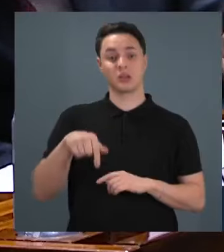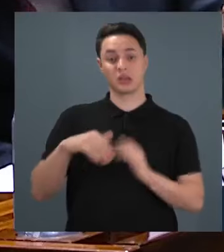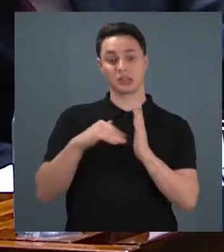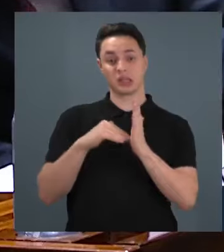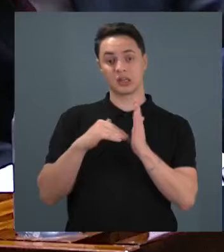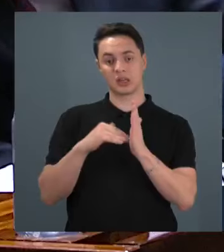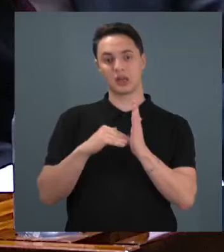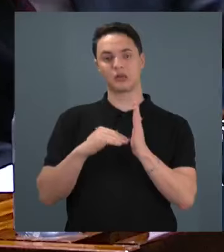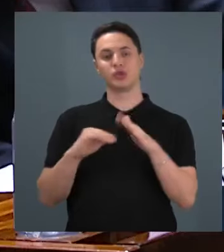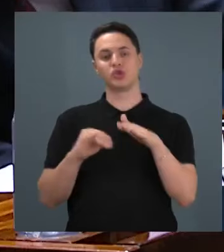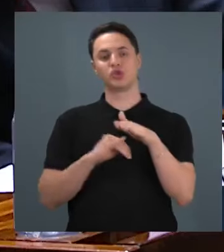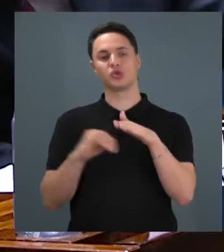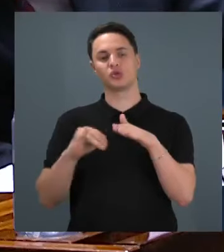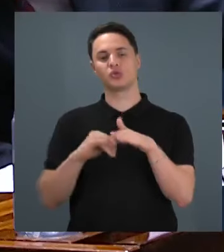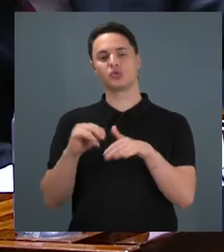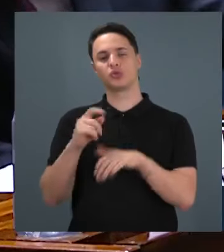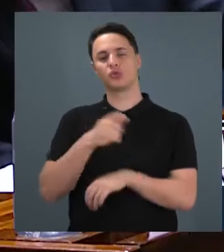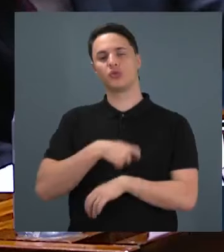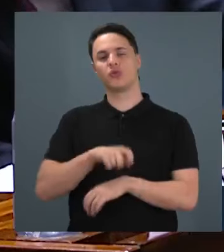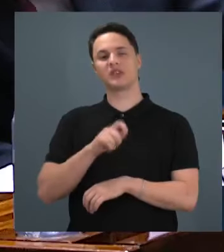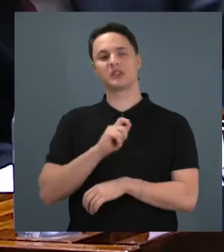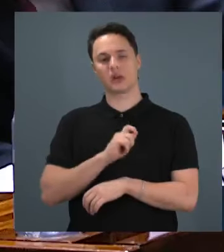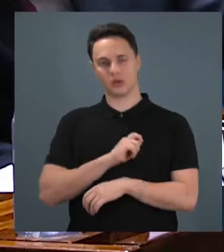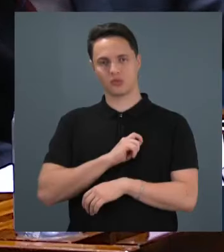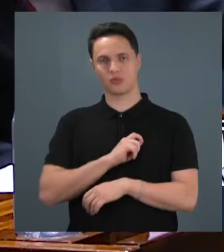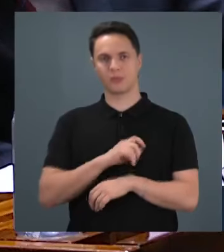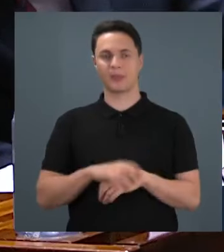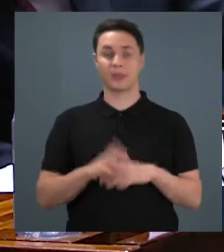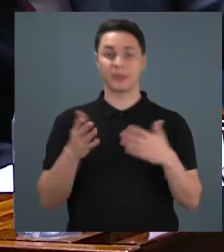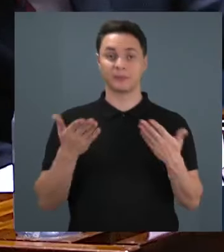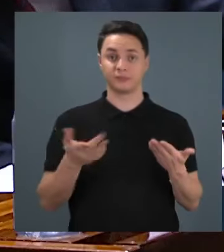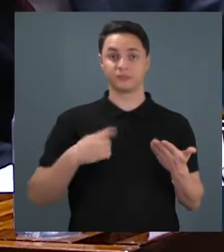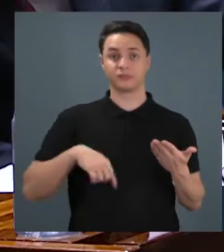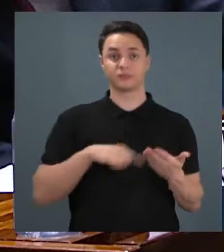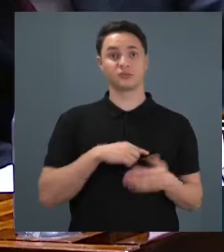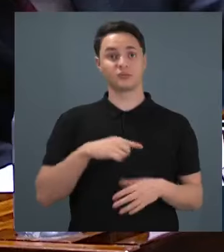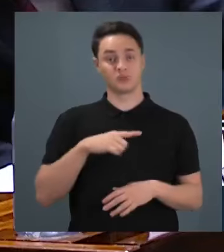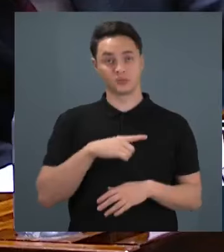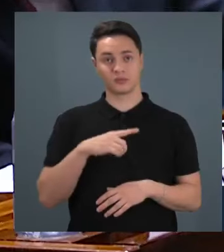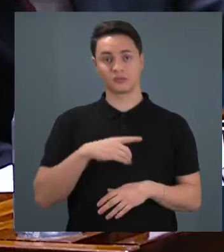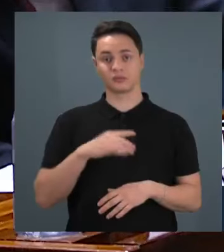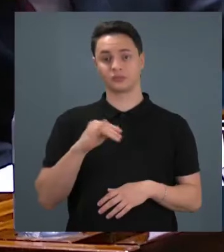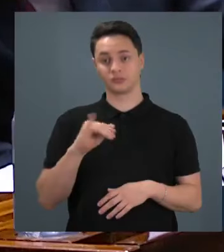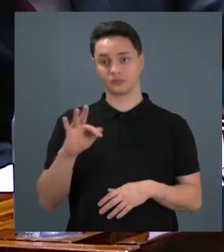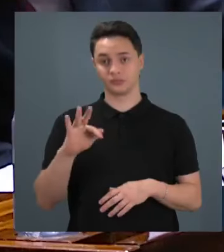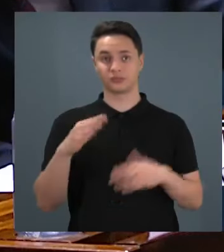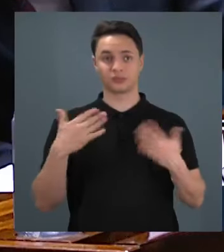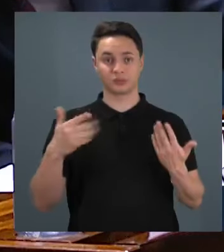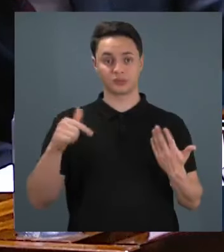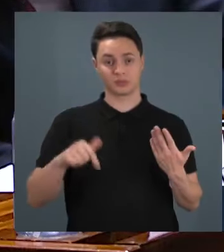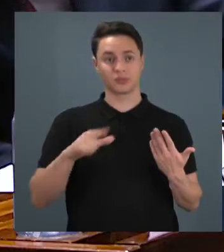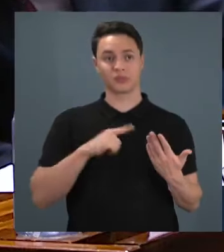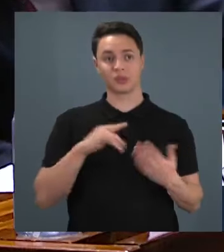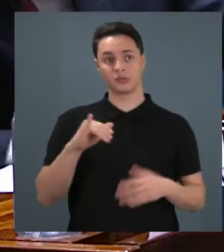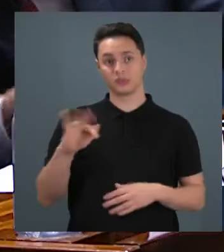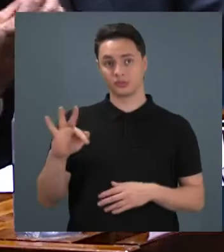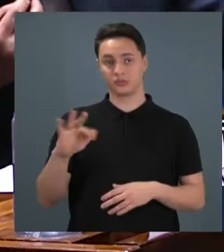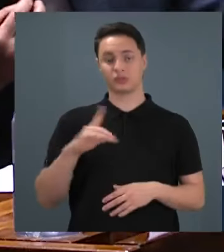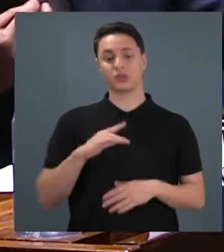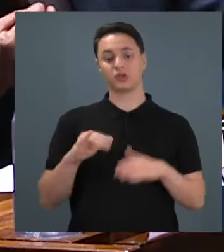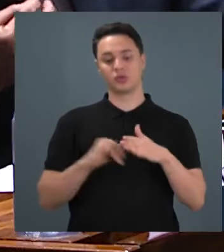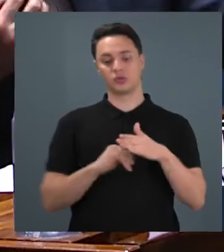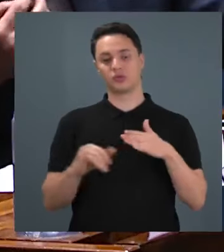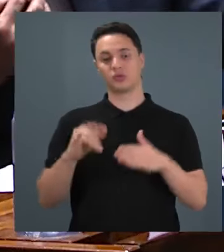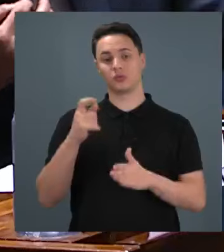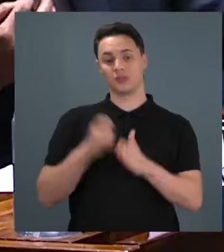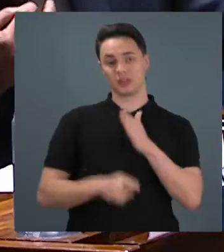deste Senado da República. Por favor, nós temos um IFE. Senhores senadores, aqui existe o IFE, Instituto